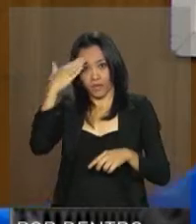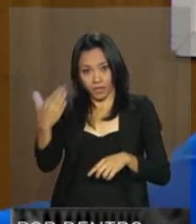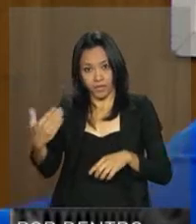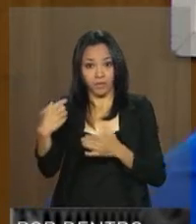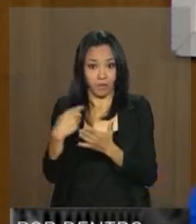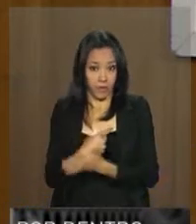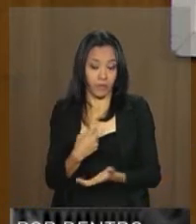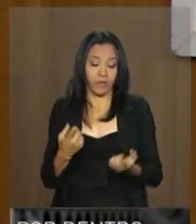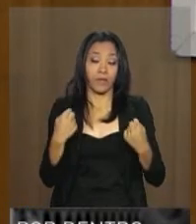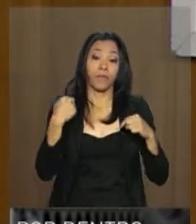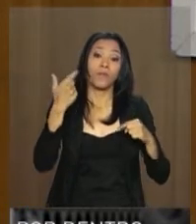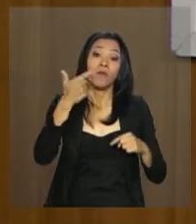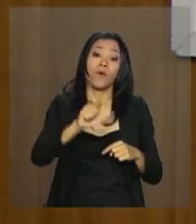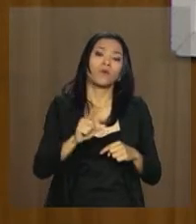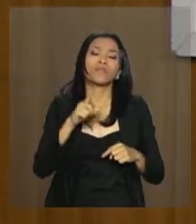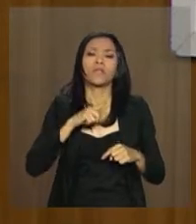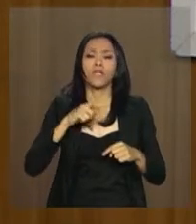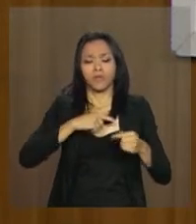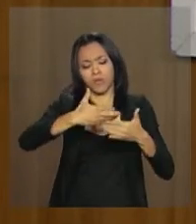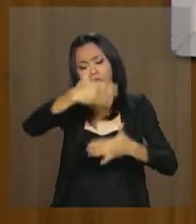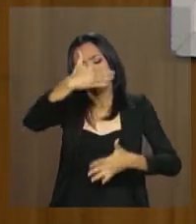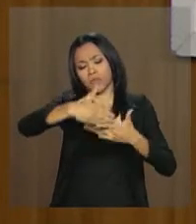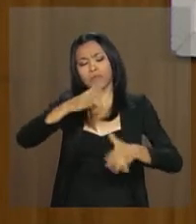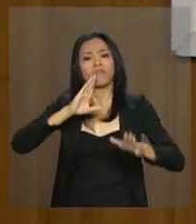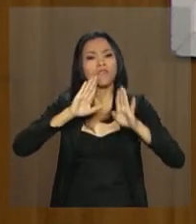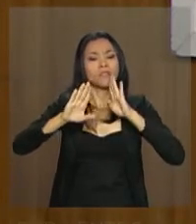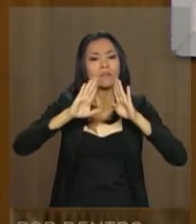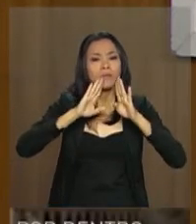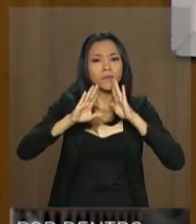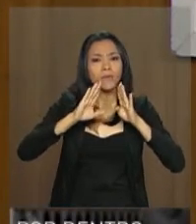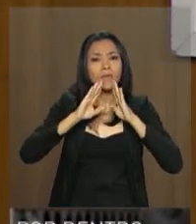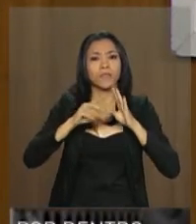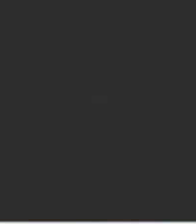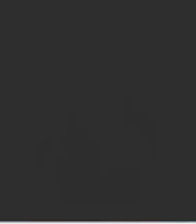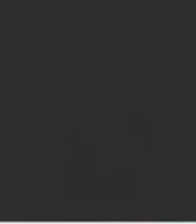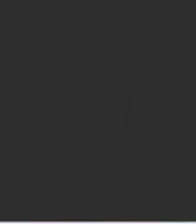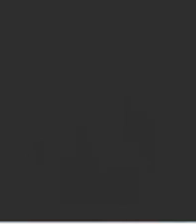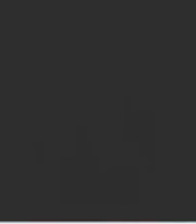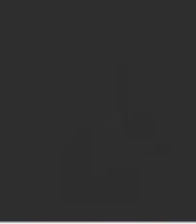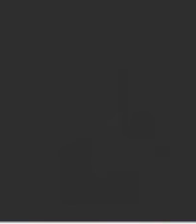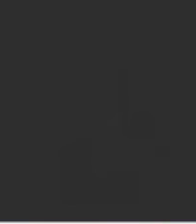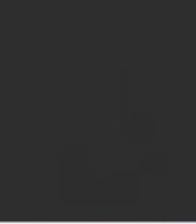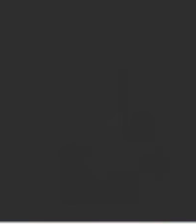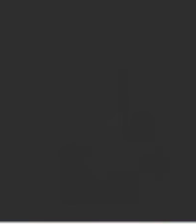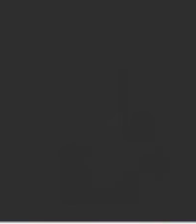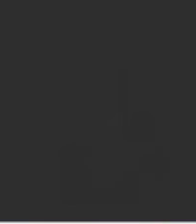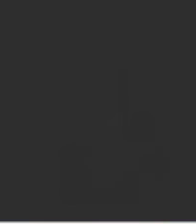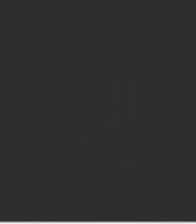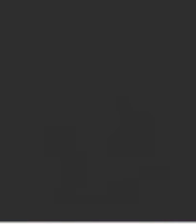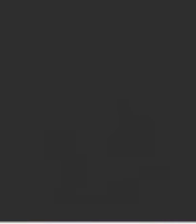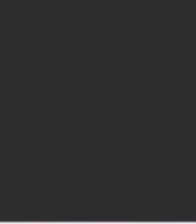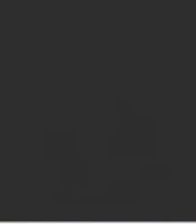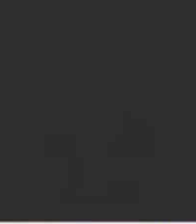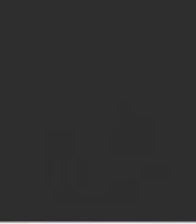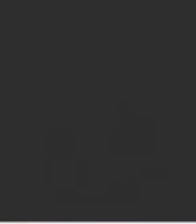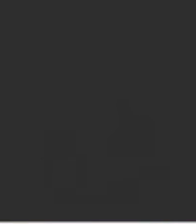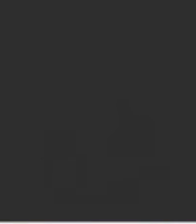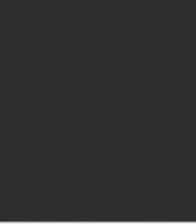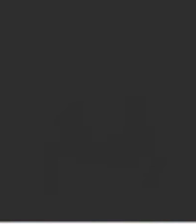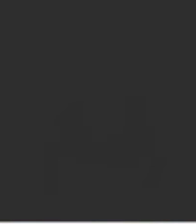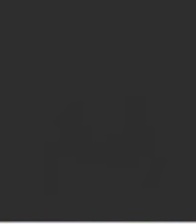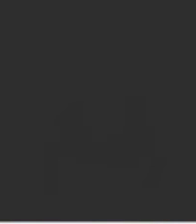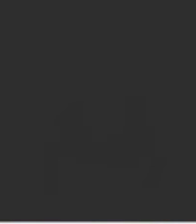a gente já tem participação aqui pelas redes sociais pelo facebook a roseli chagas um instante deixou localizar que a rosa de chagas